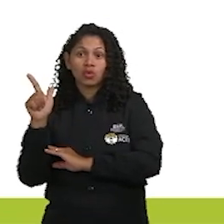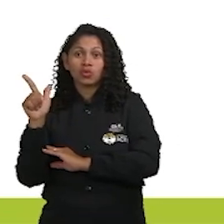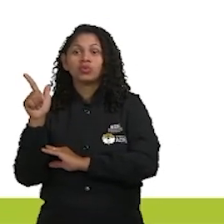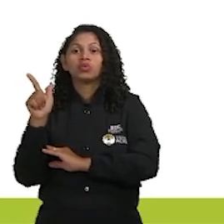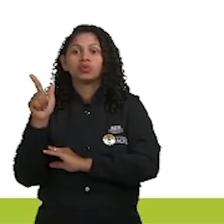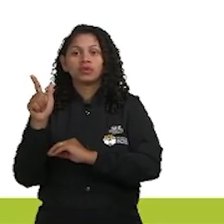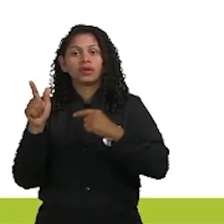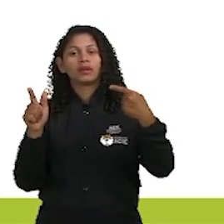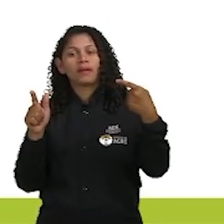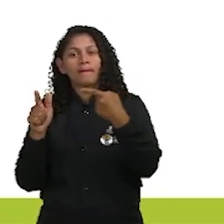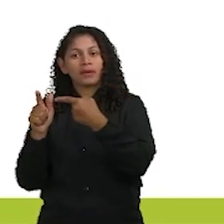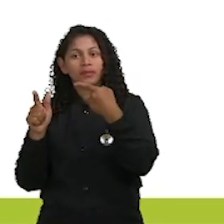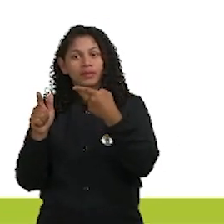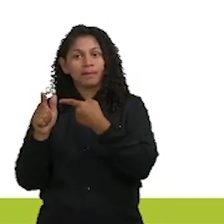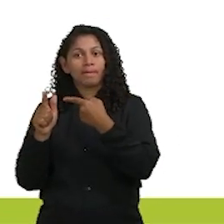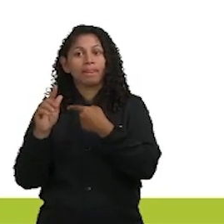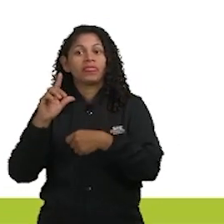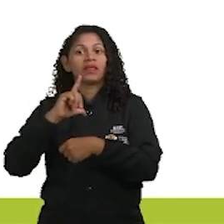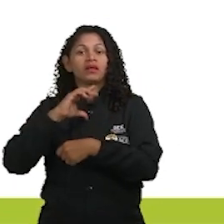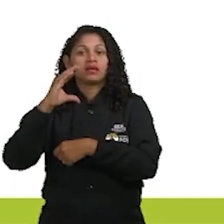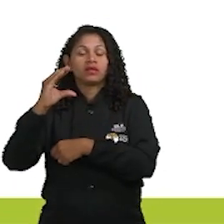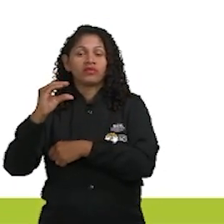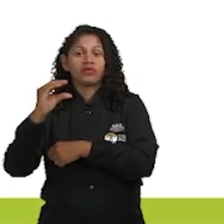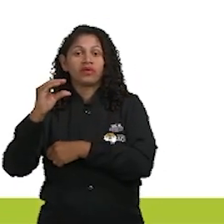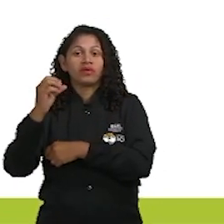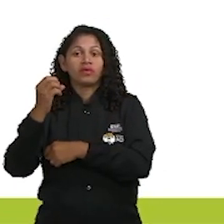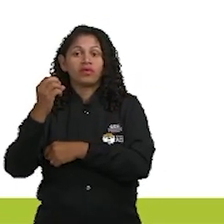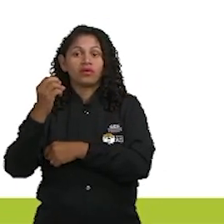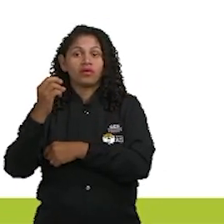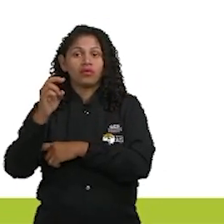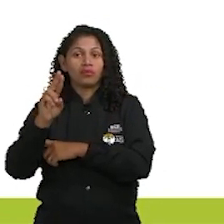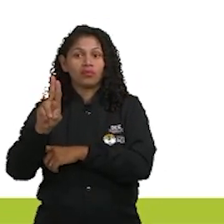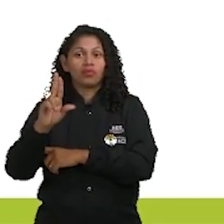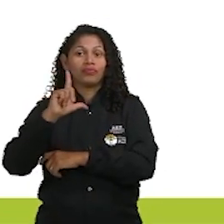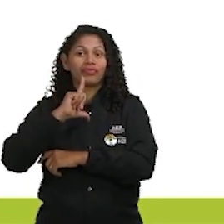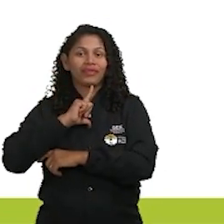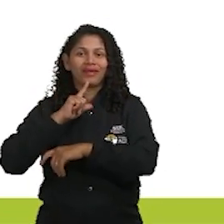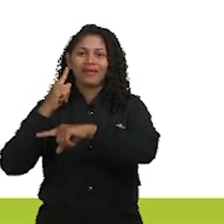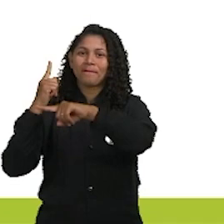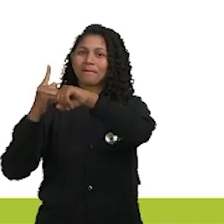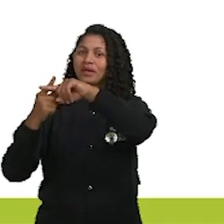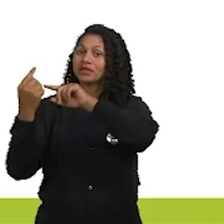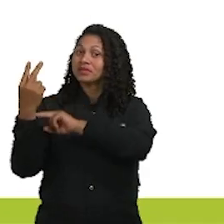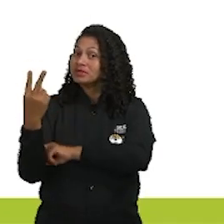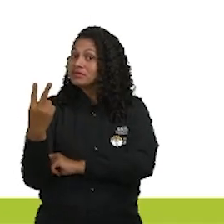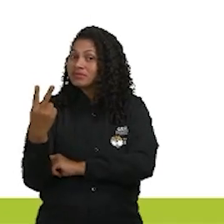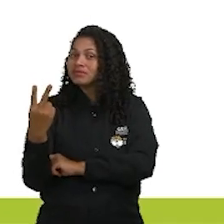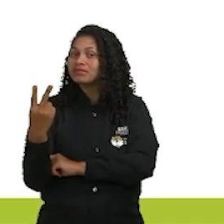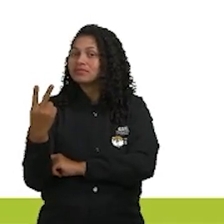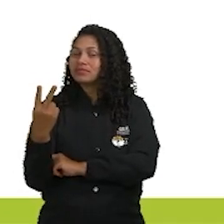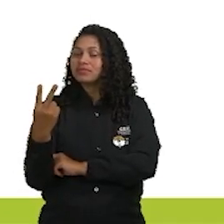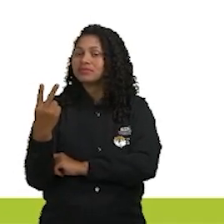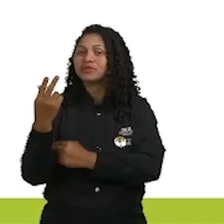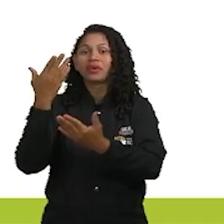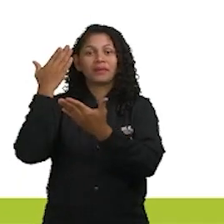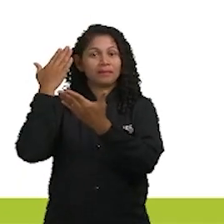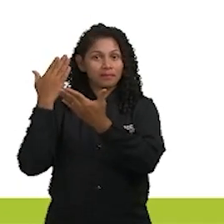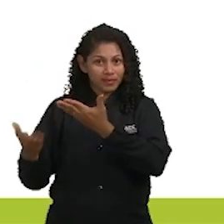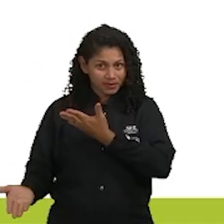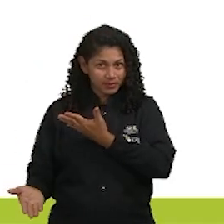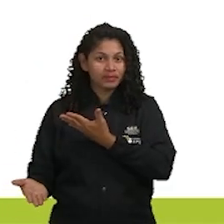esse cobre ele já vai ter uma carga 2+. Isso quer dizer que ele